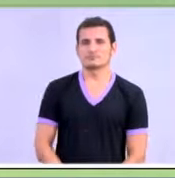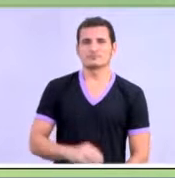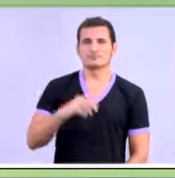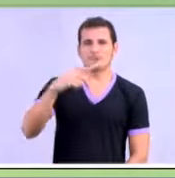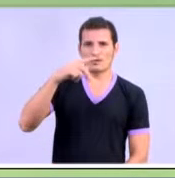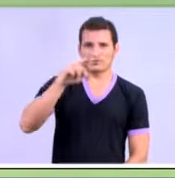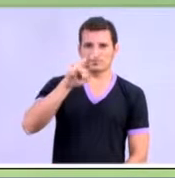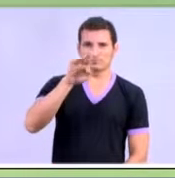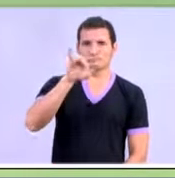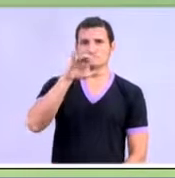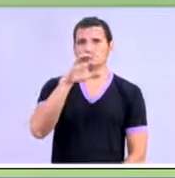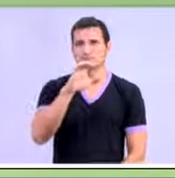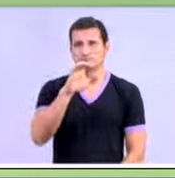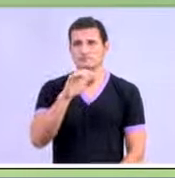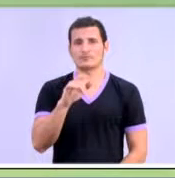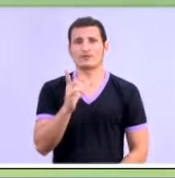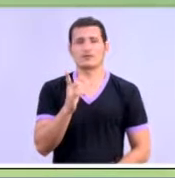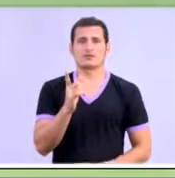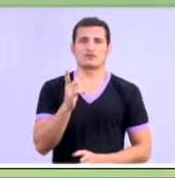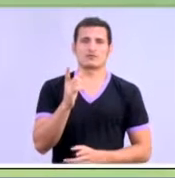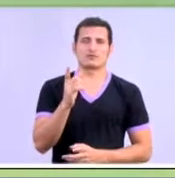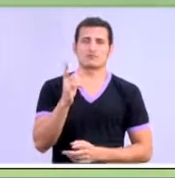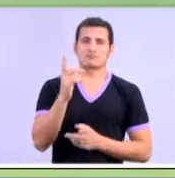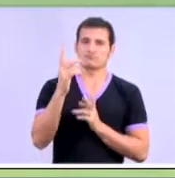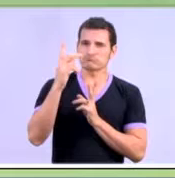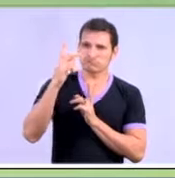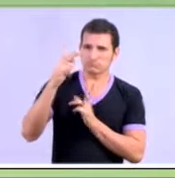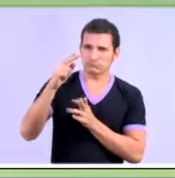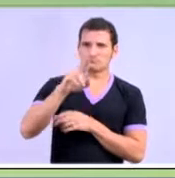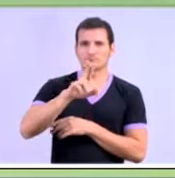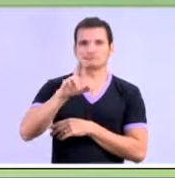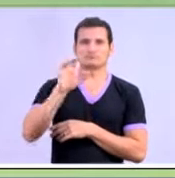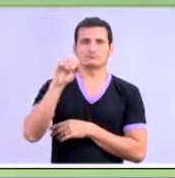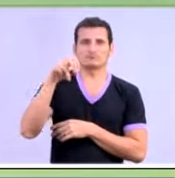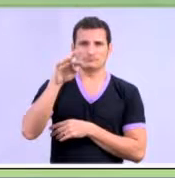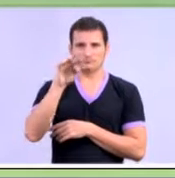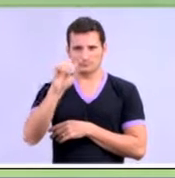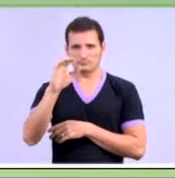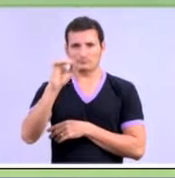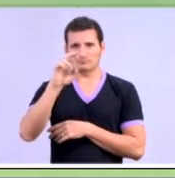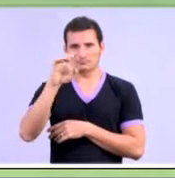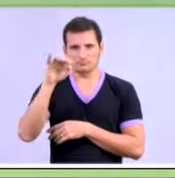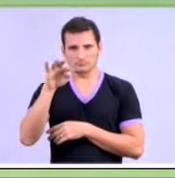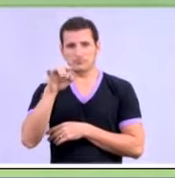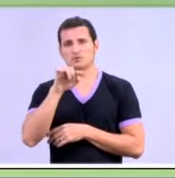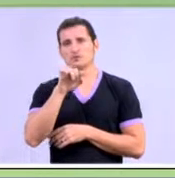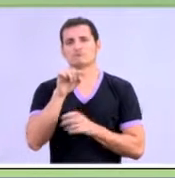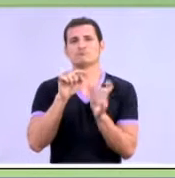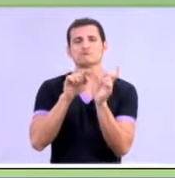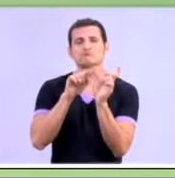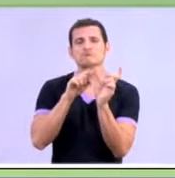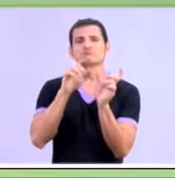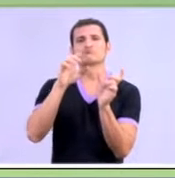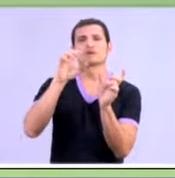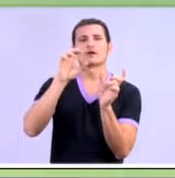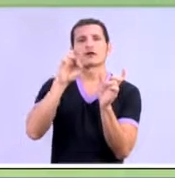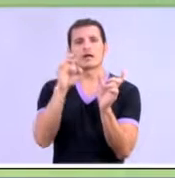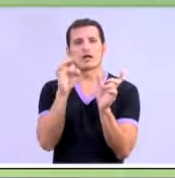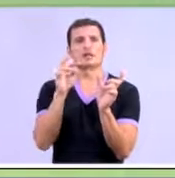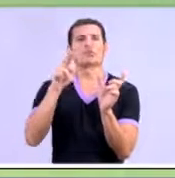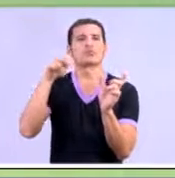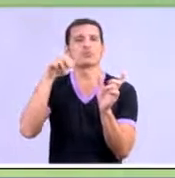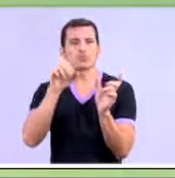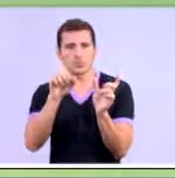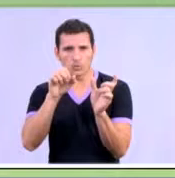tem o mesmo nome da classe, conta corrente. Ele não tem tipo de retorno, tá? E como é que eu